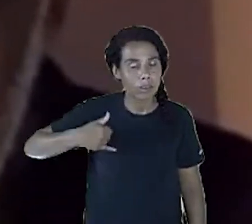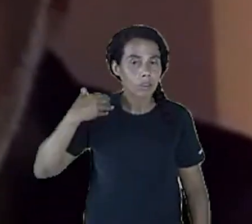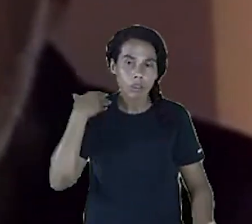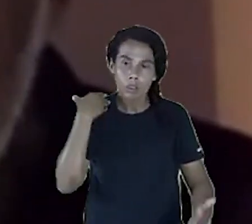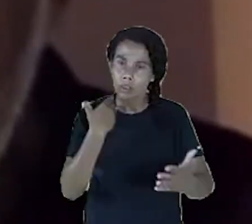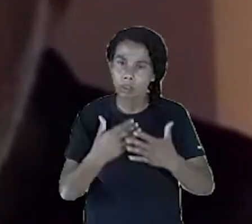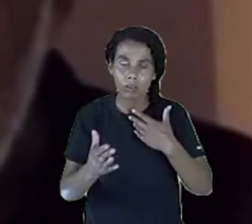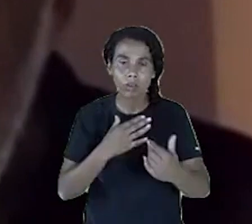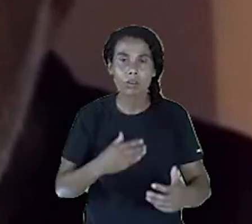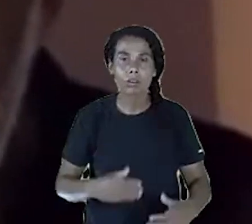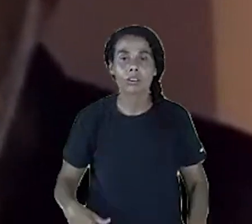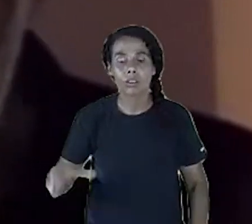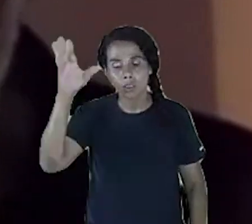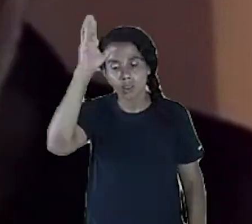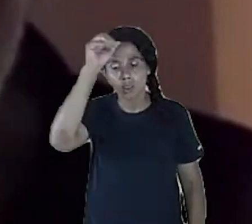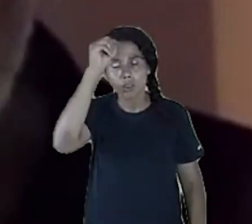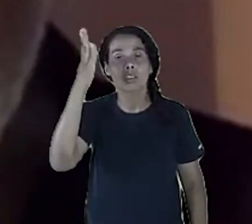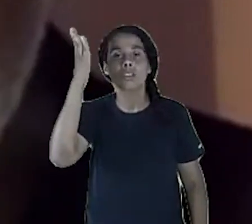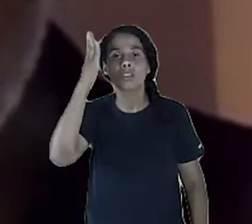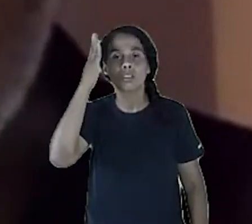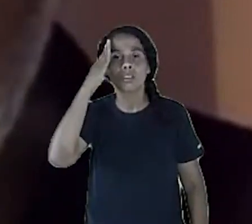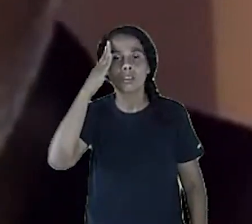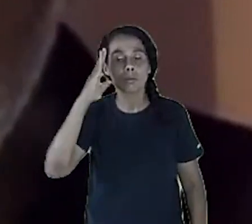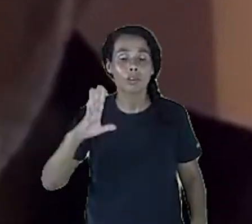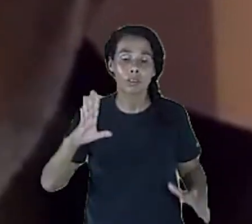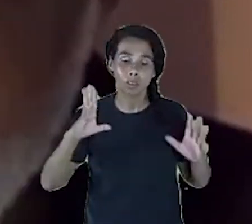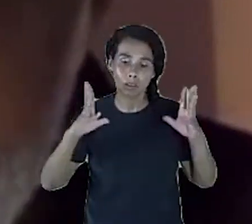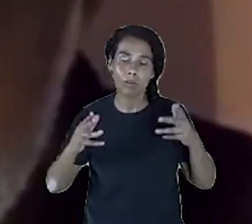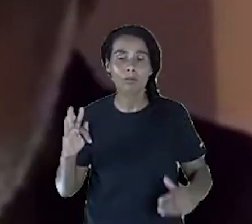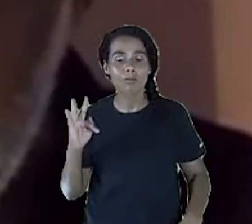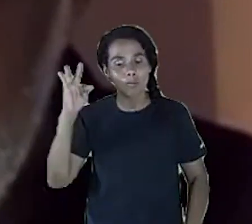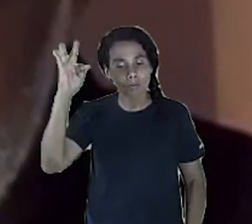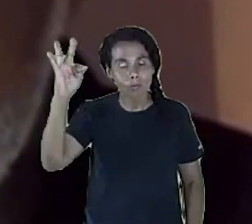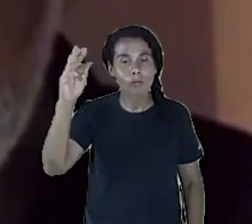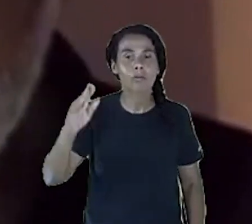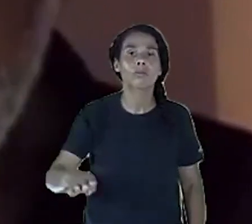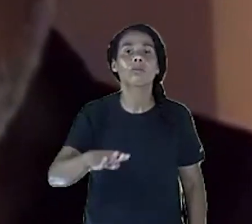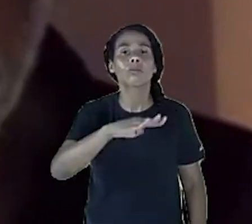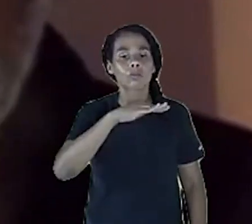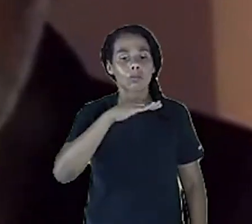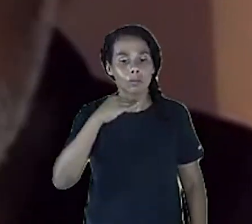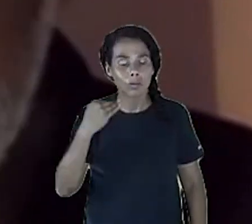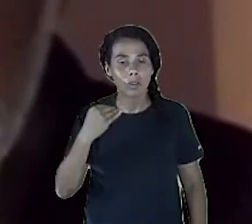e a morte, para cada uma de nossas pessoas. Tudo que fazemos